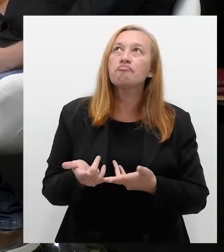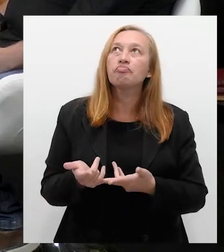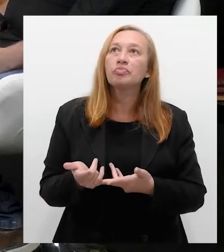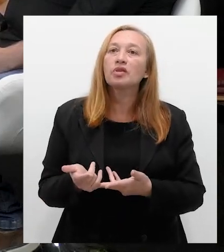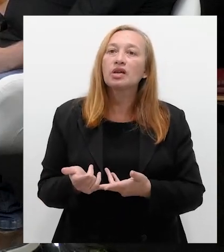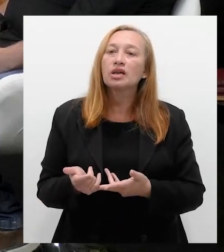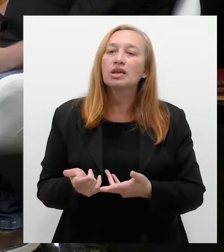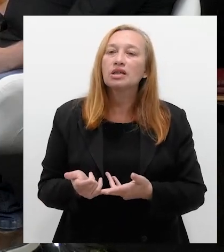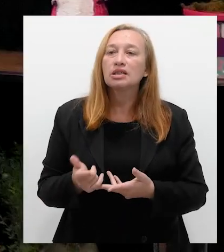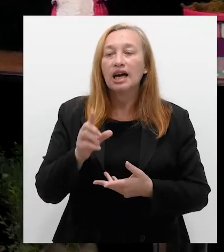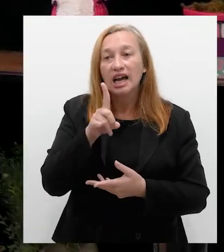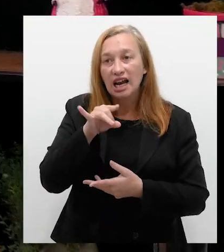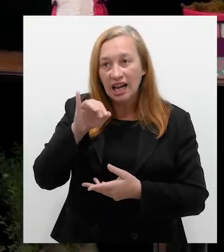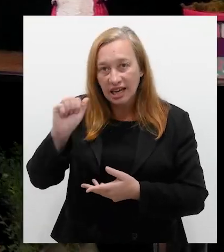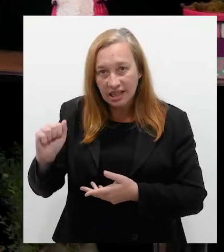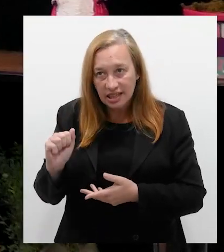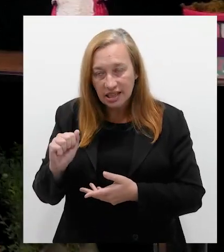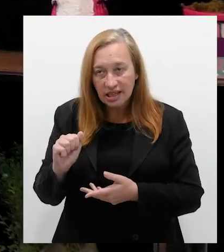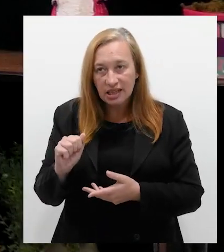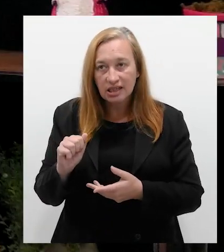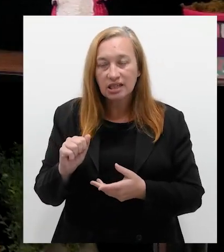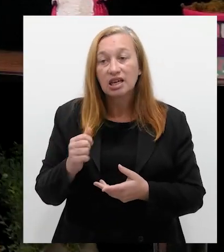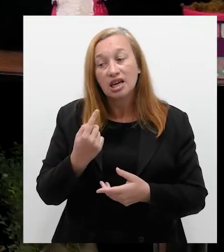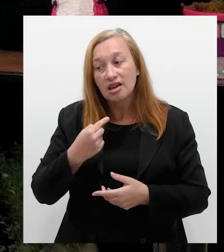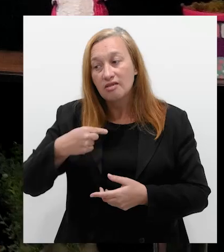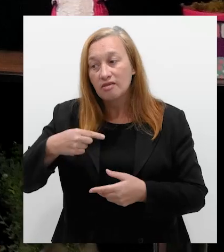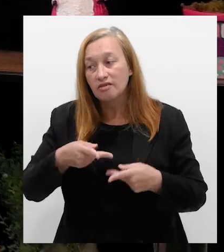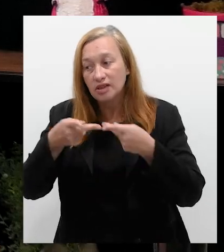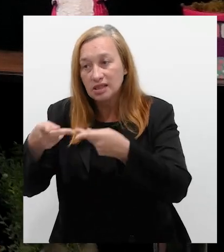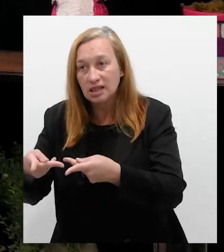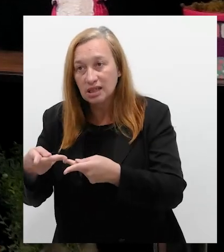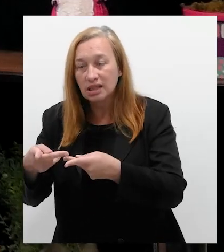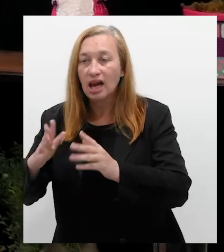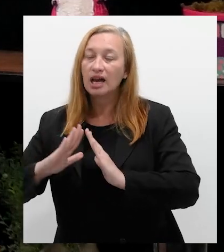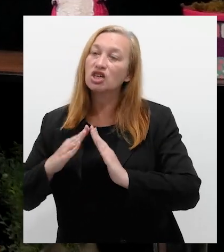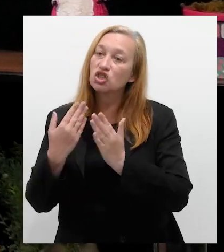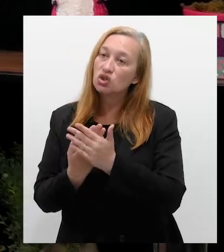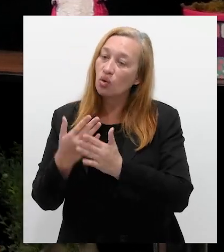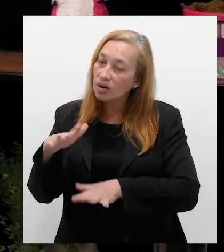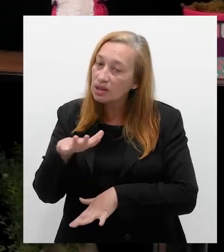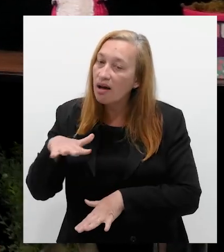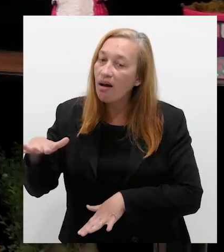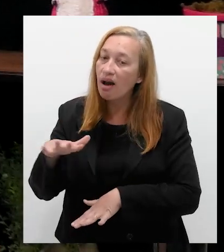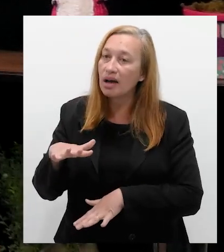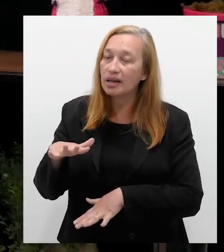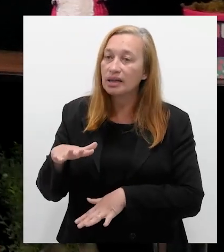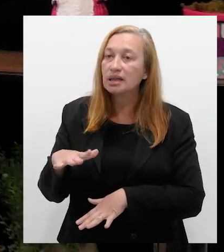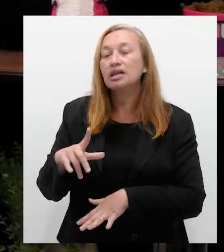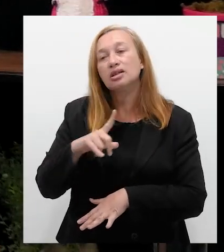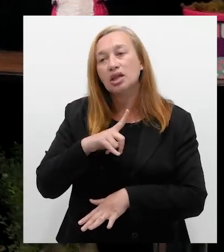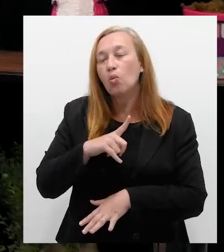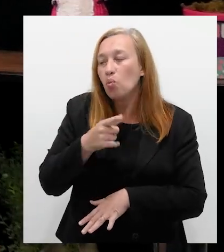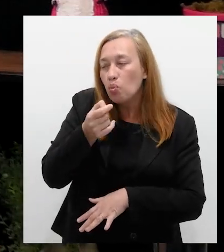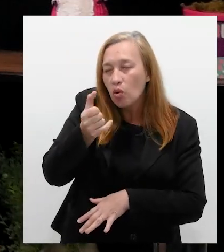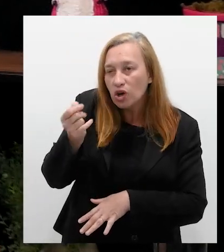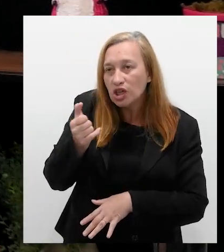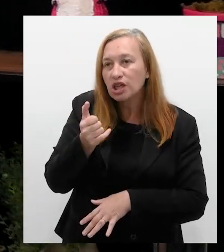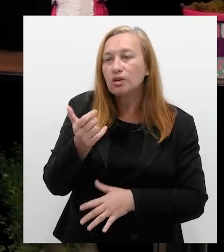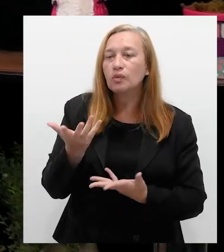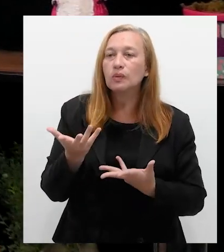saem da clínica, da sua unidade e vão para a escola coberta ali na área. Então, de certa forma, tem um pouquinho